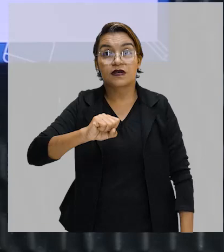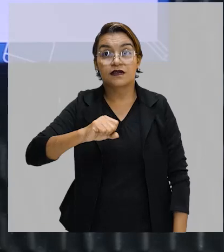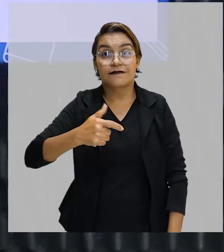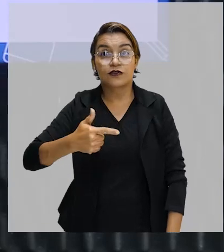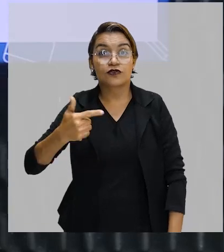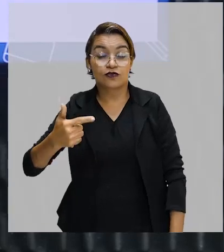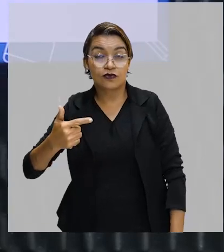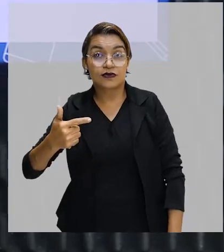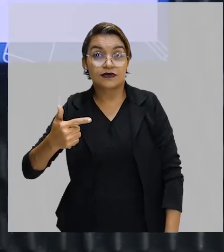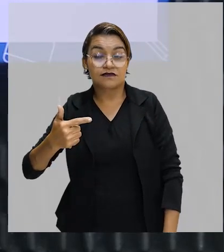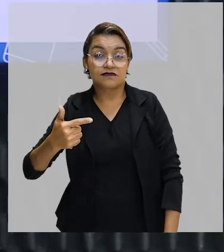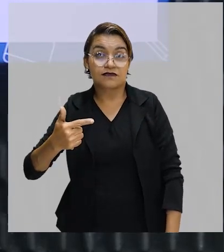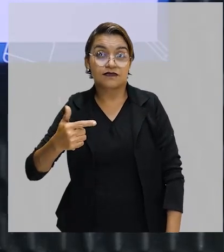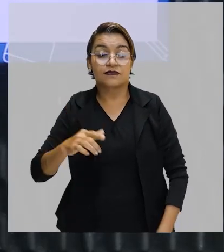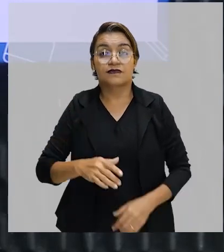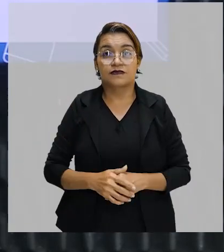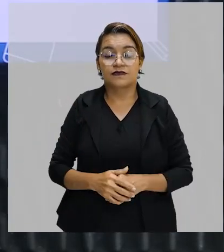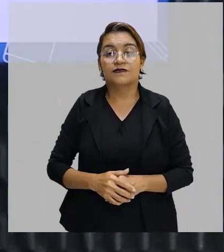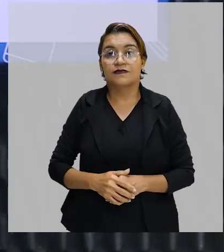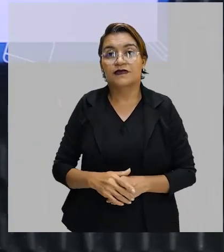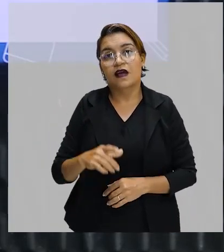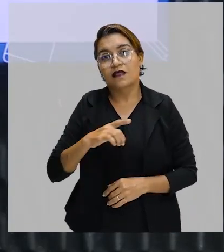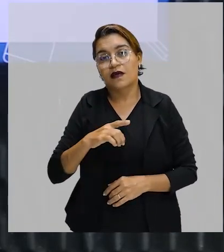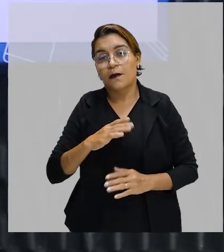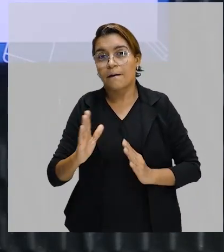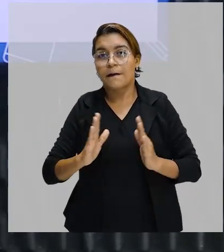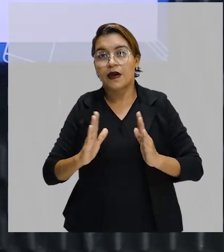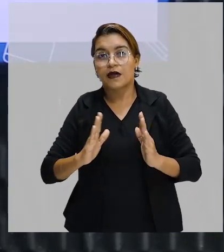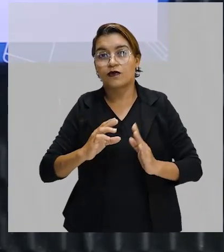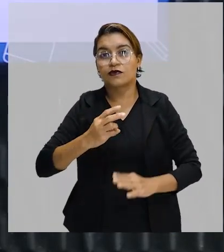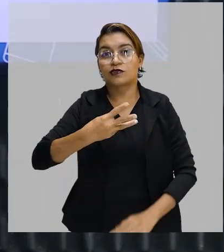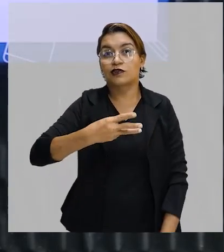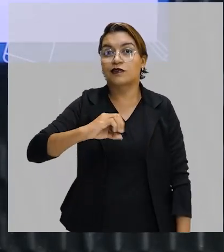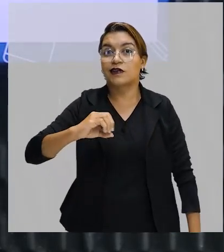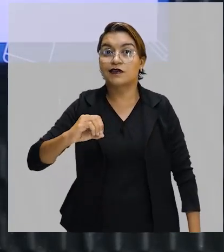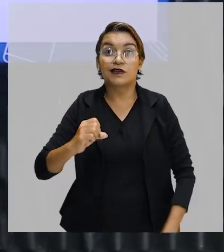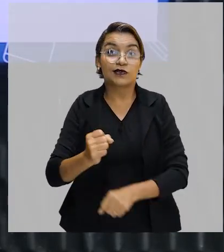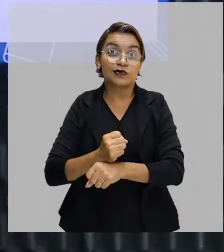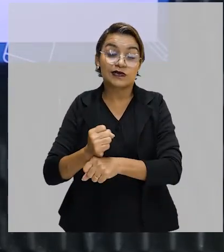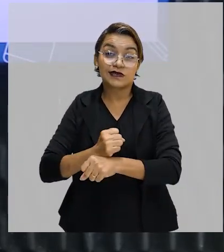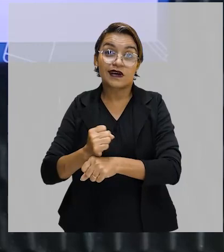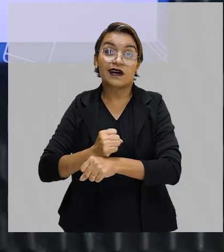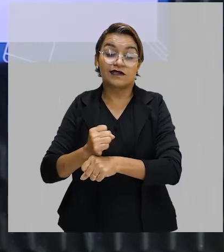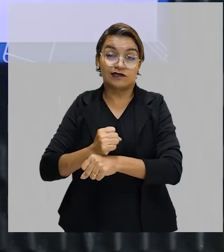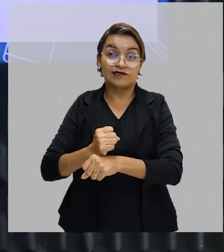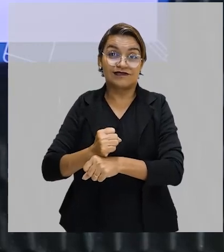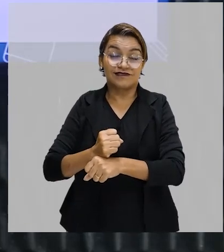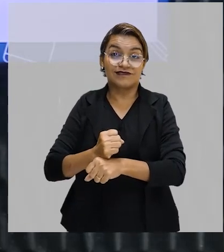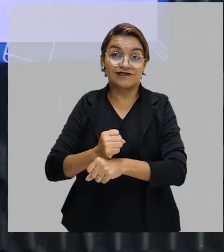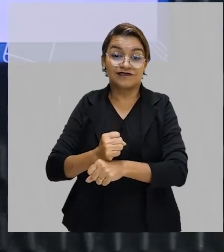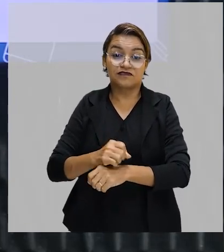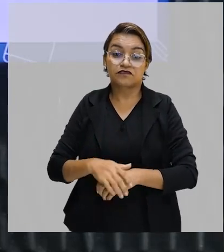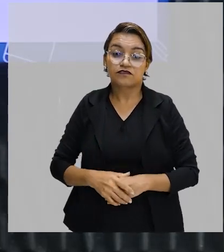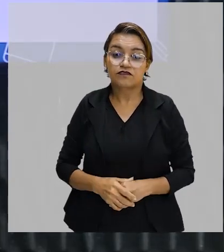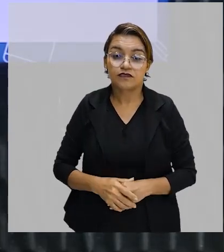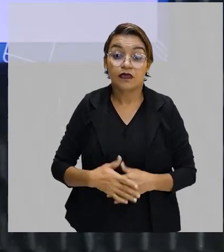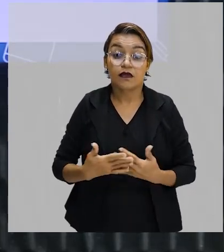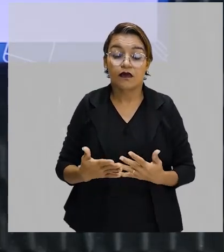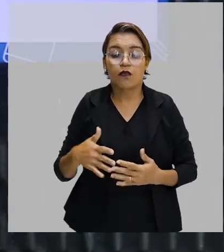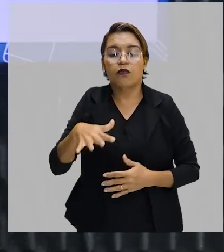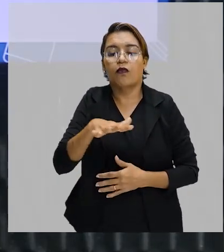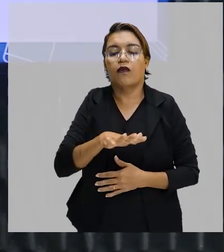então foram só 300 quer dizer é muito né mas 300 anos de dominação e essa região aqui